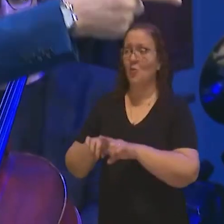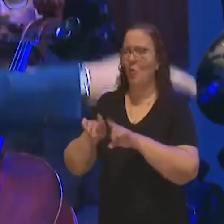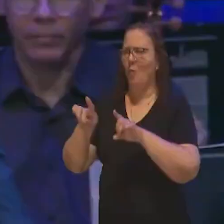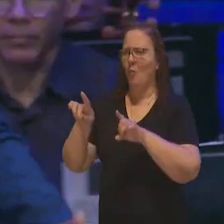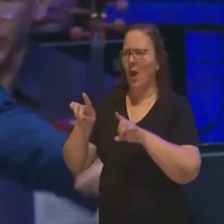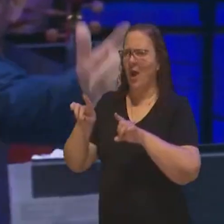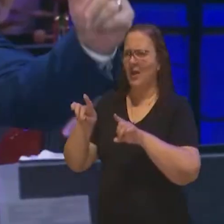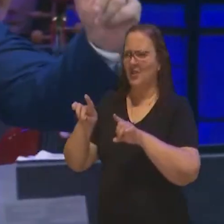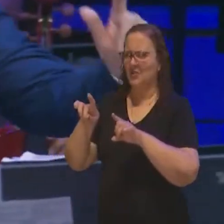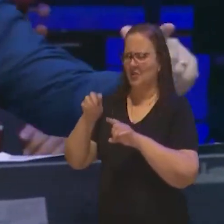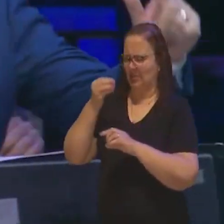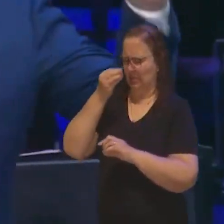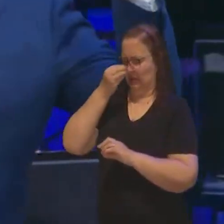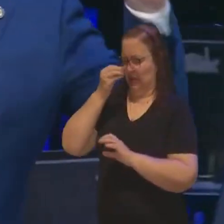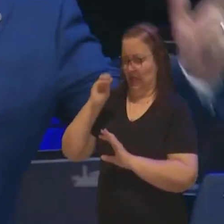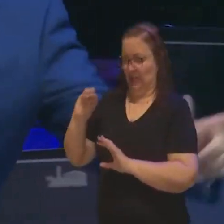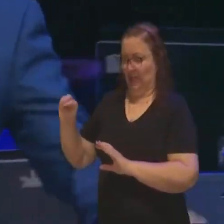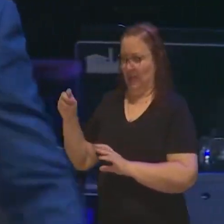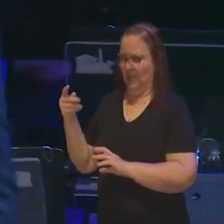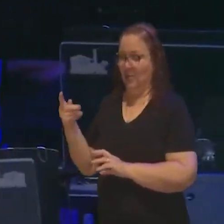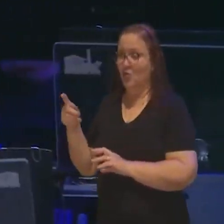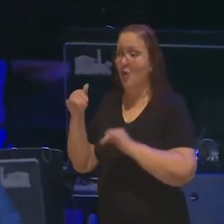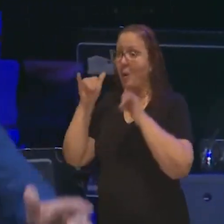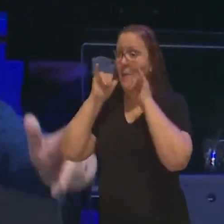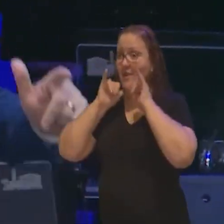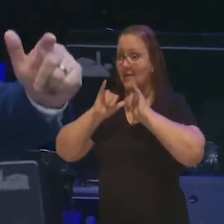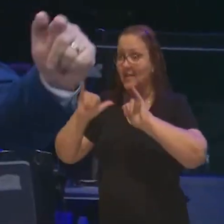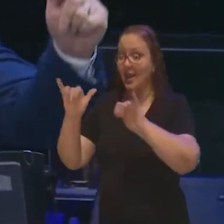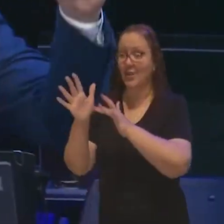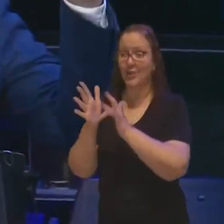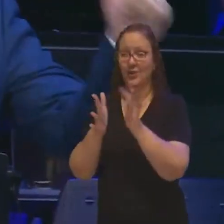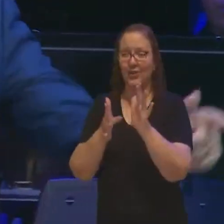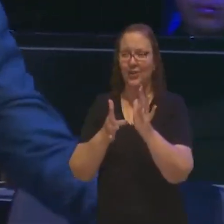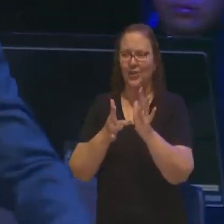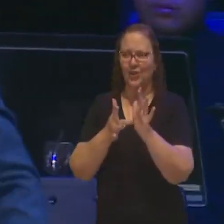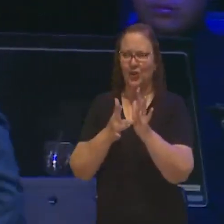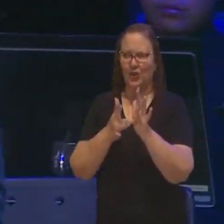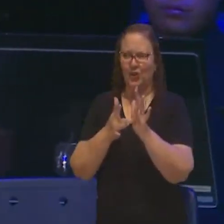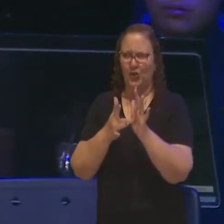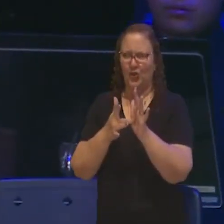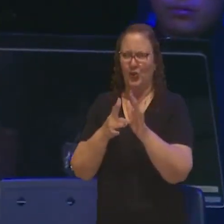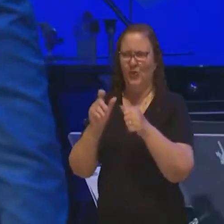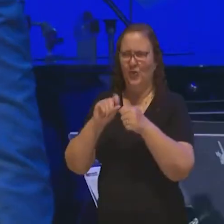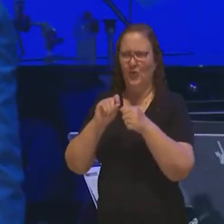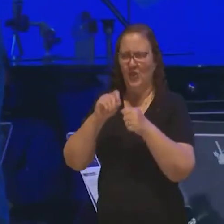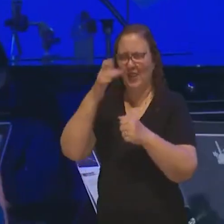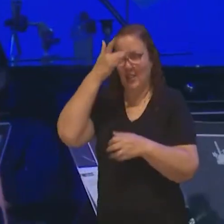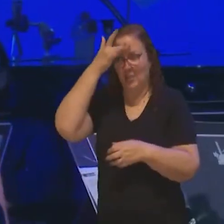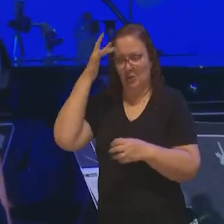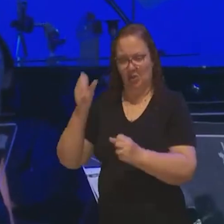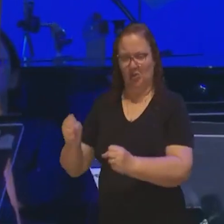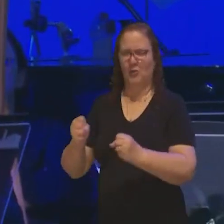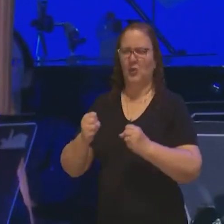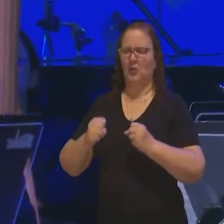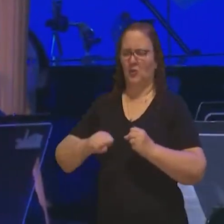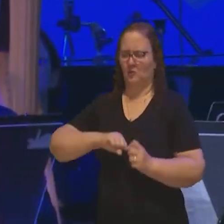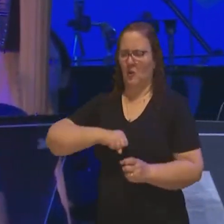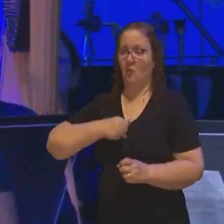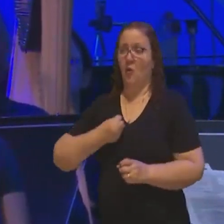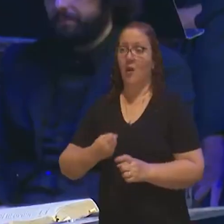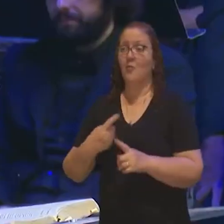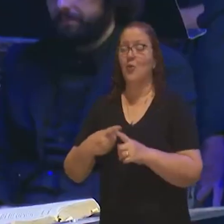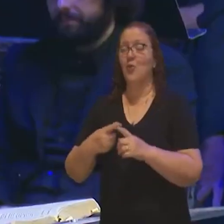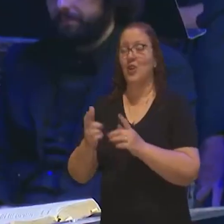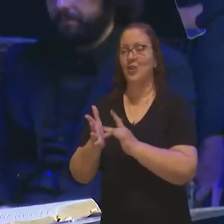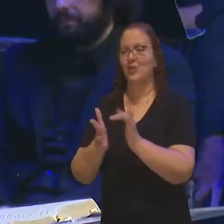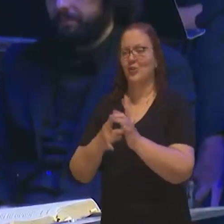sua mensagem incomodou os poderosos, a sua mensagem incomodou as pessoas que ouviam, porque ele combatia o pecado,